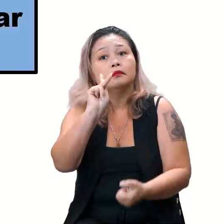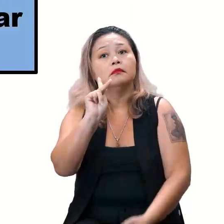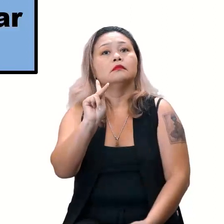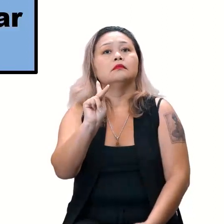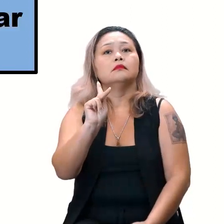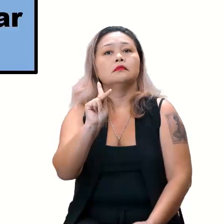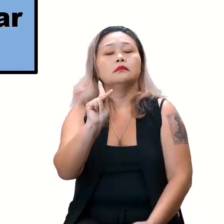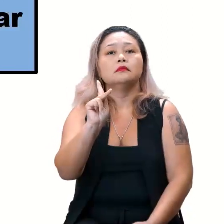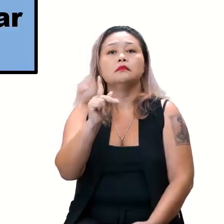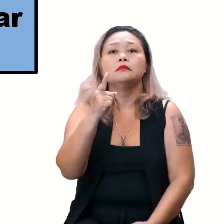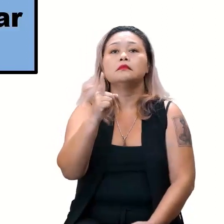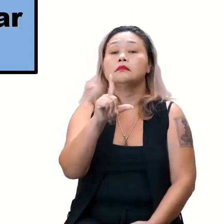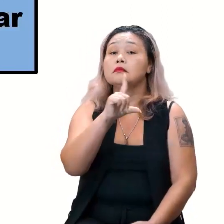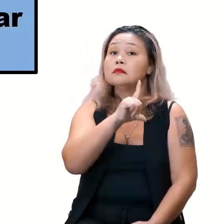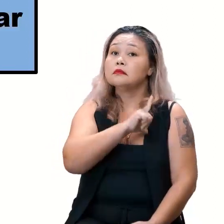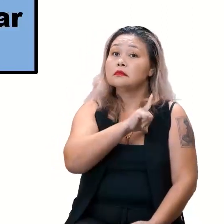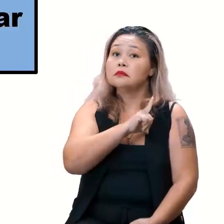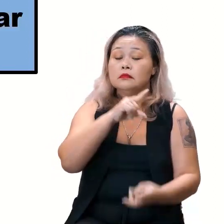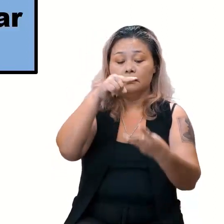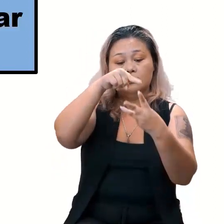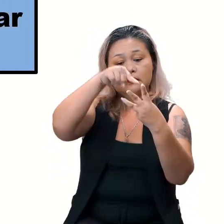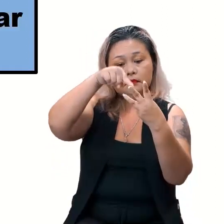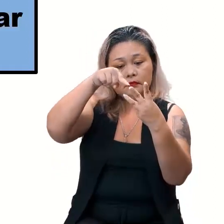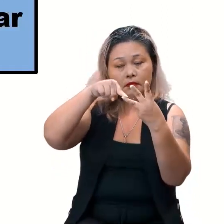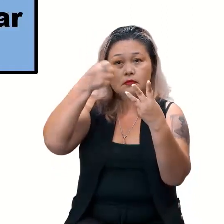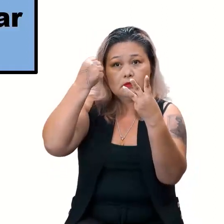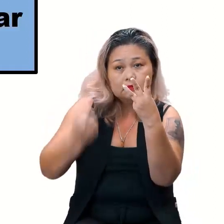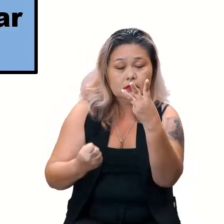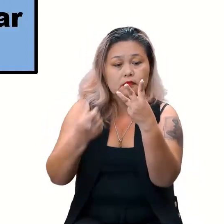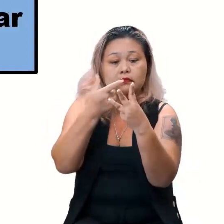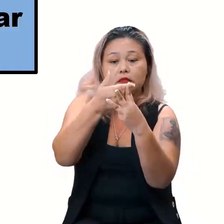quilos. Os três homens pesam